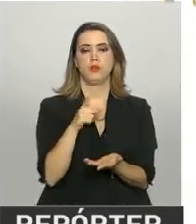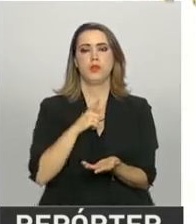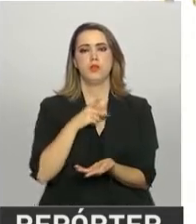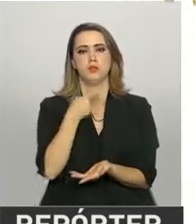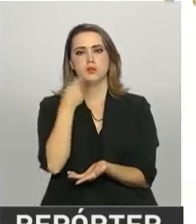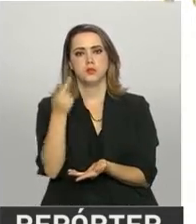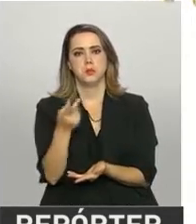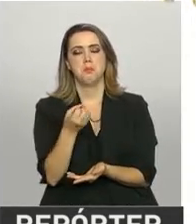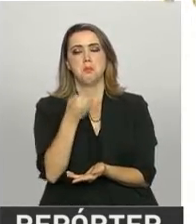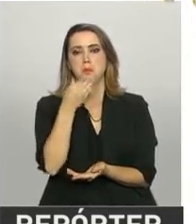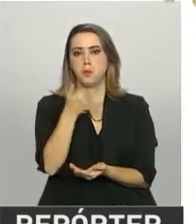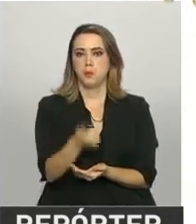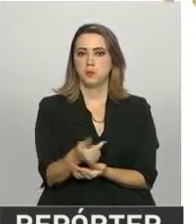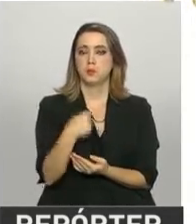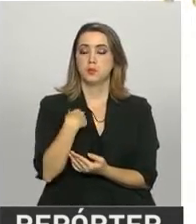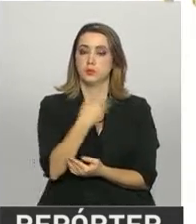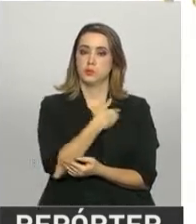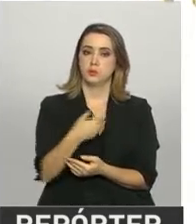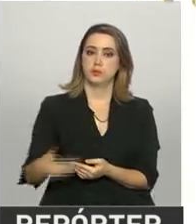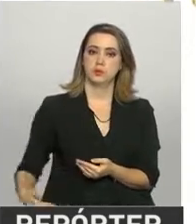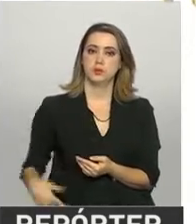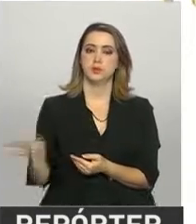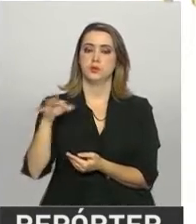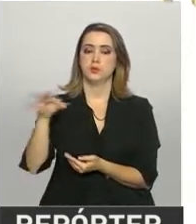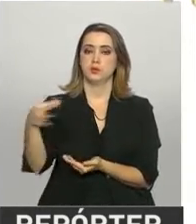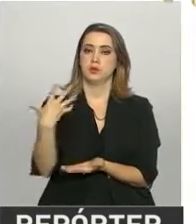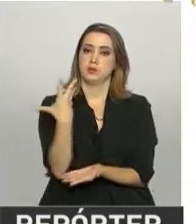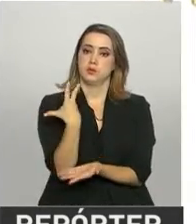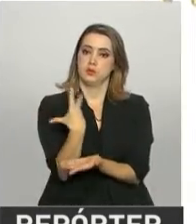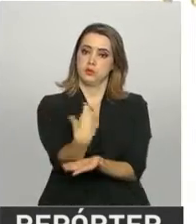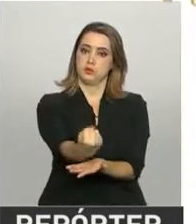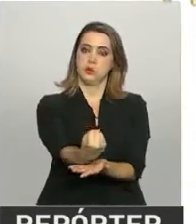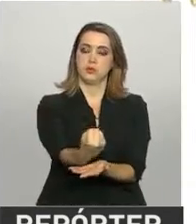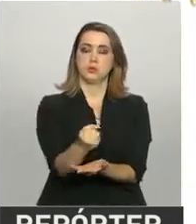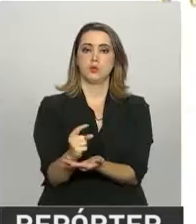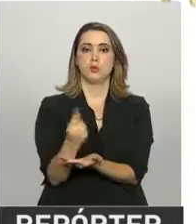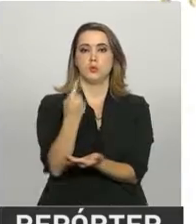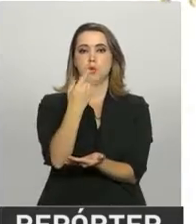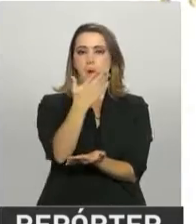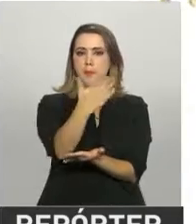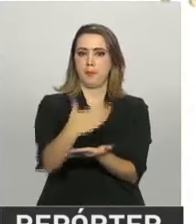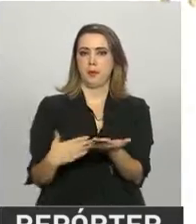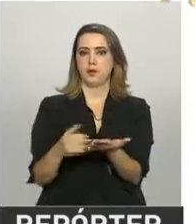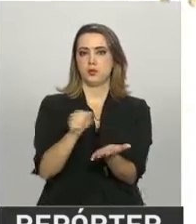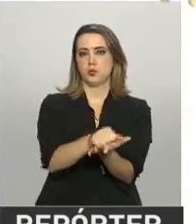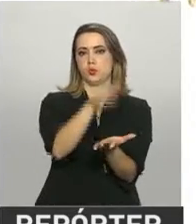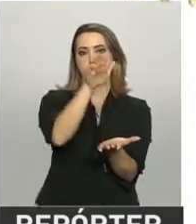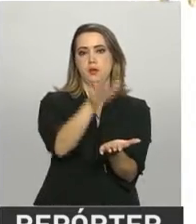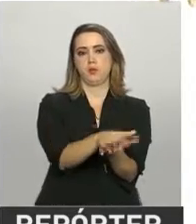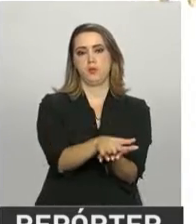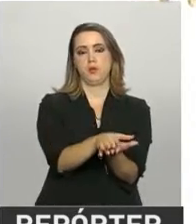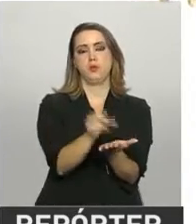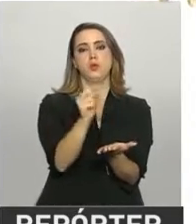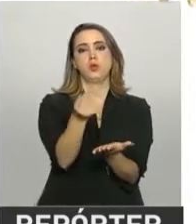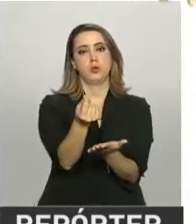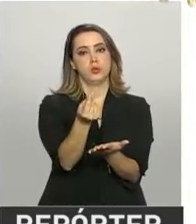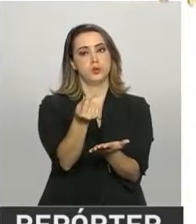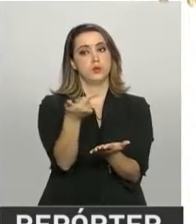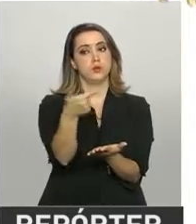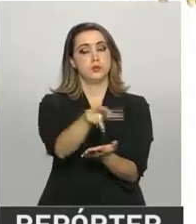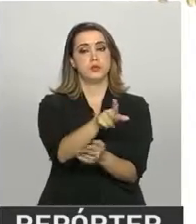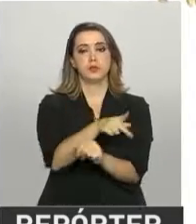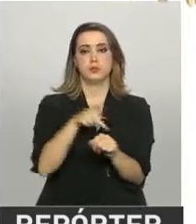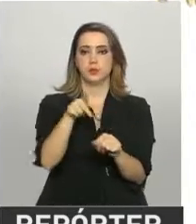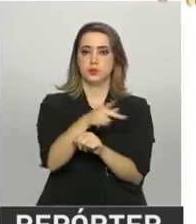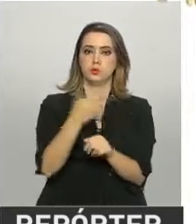positivo da união de que vão receber uma parte da multa dos valores que foram regularizados por